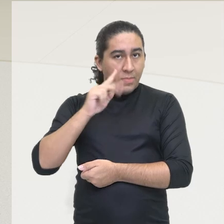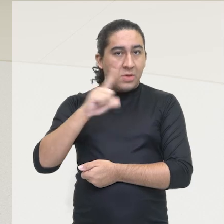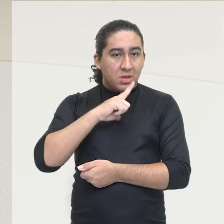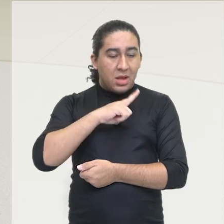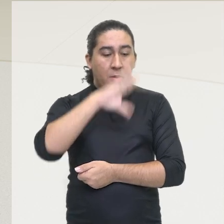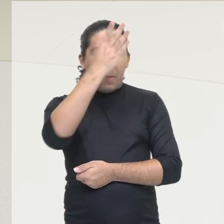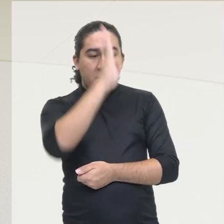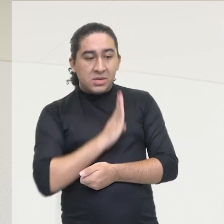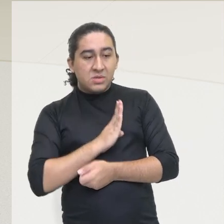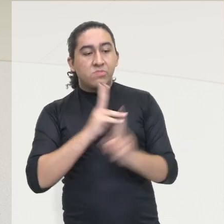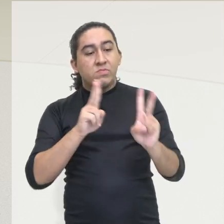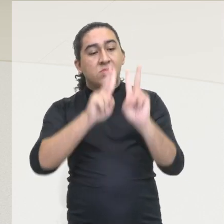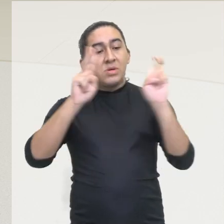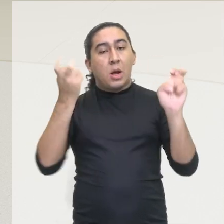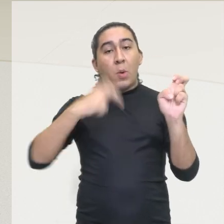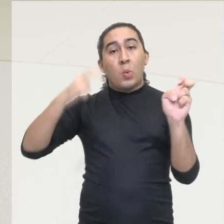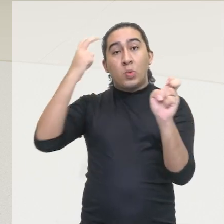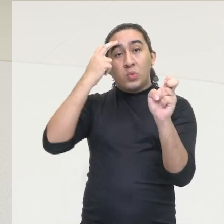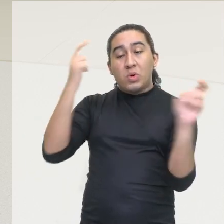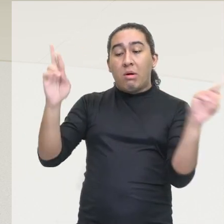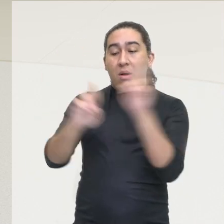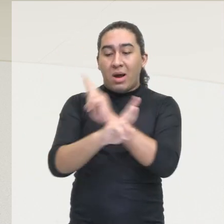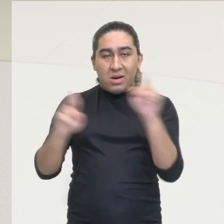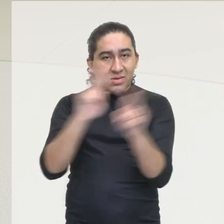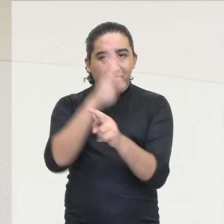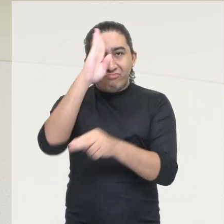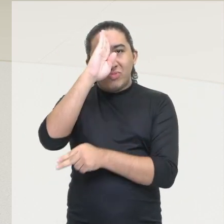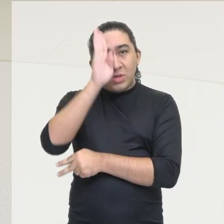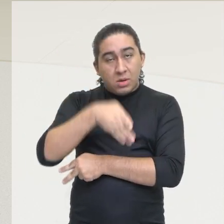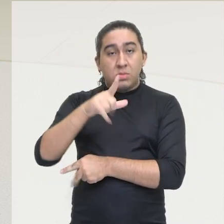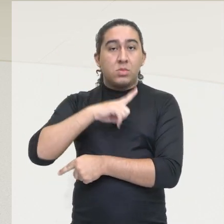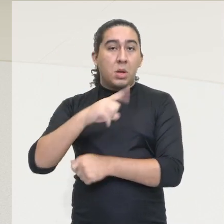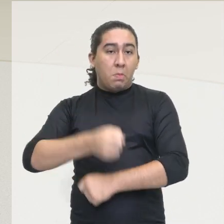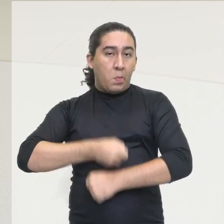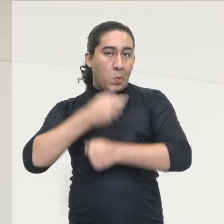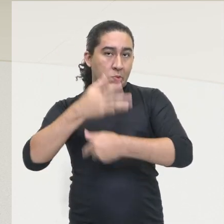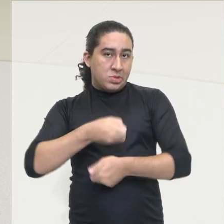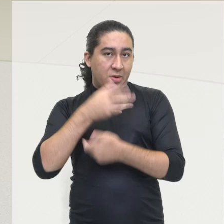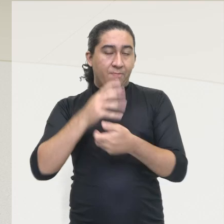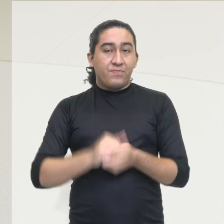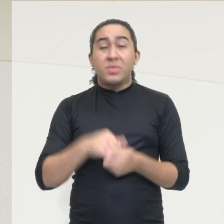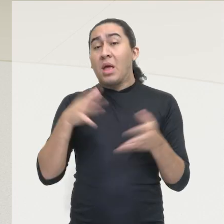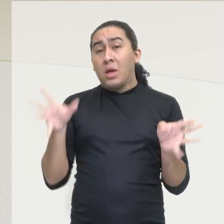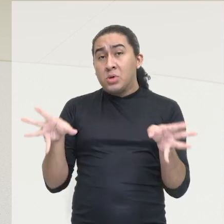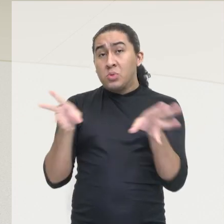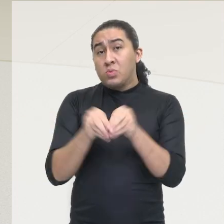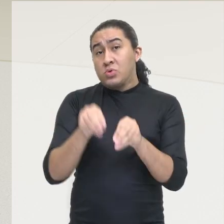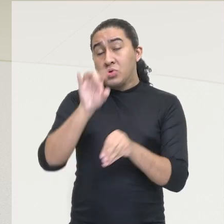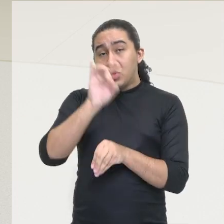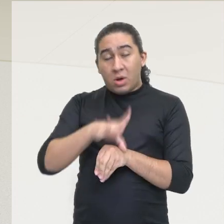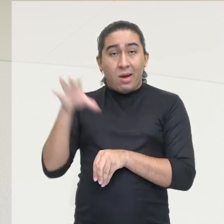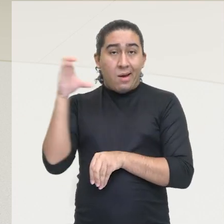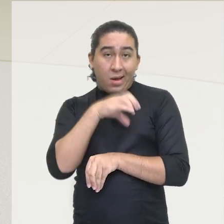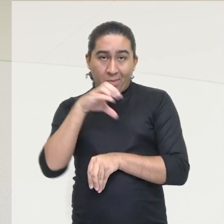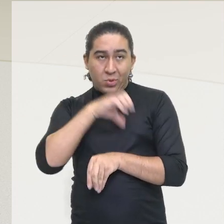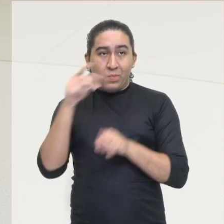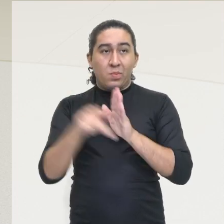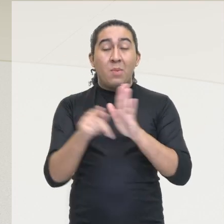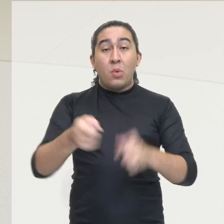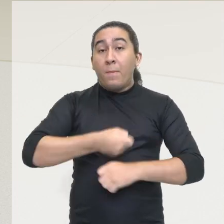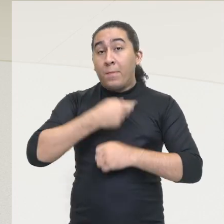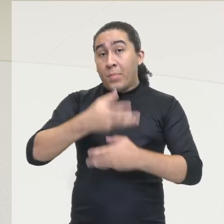ele, valorizando a nossa cultura, né? Também. Em forma de poesia, foi resumido para vocês aí os